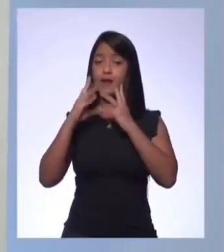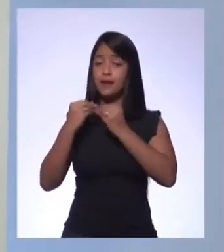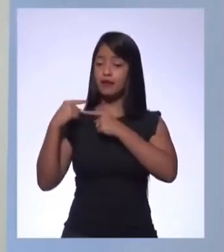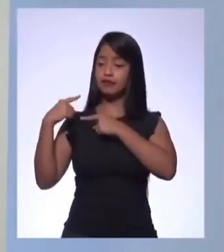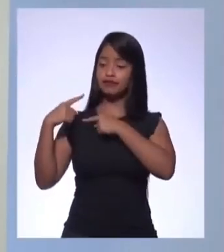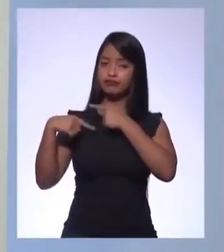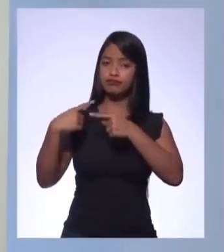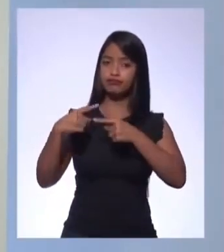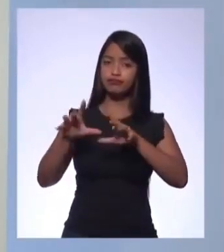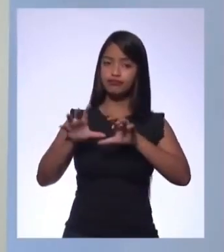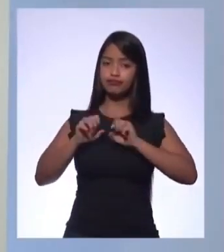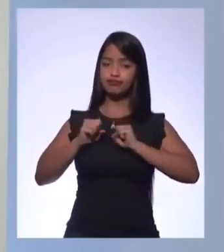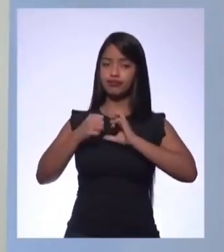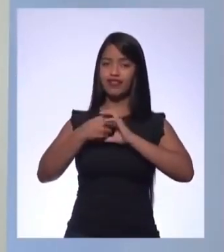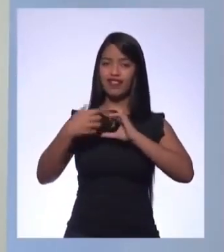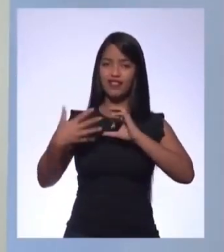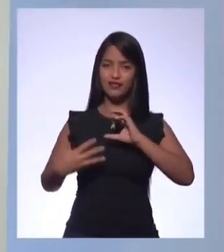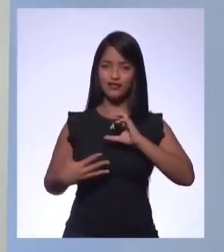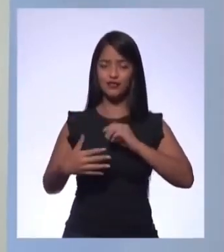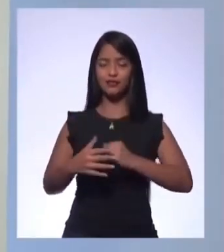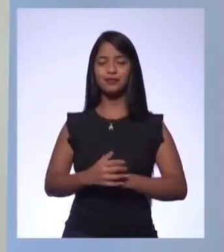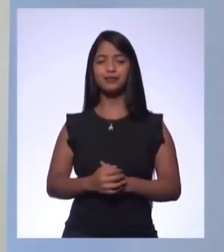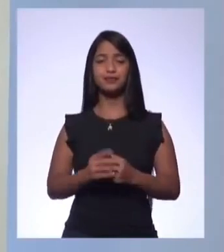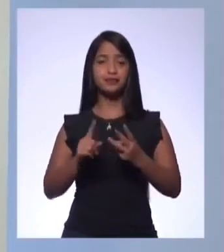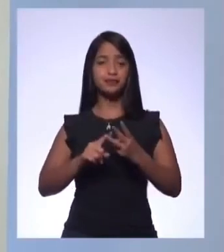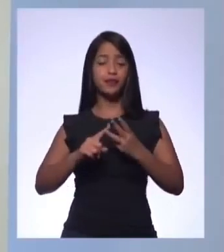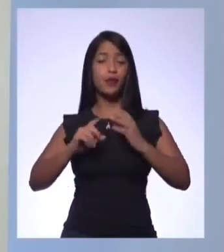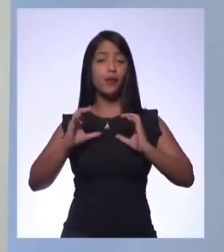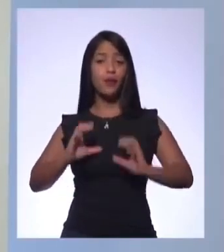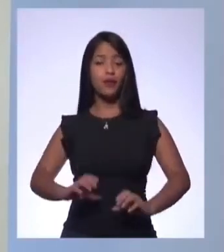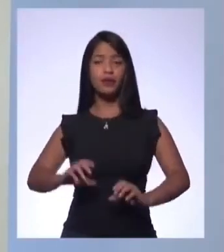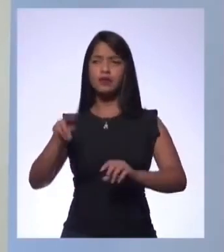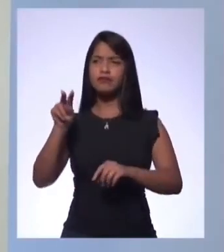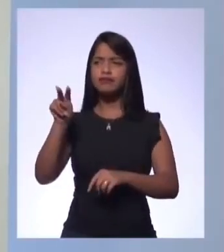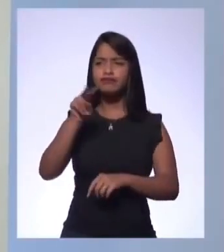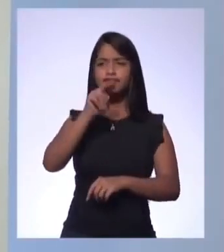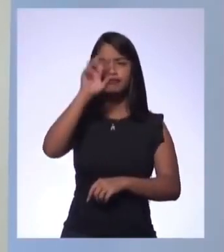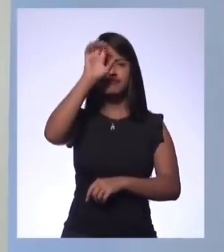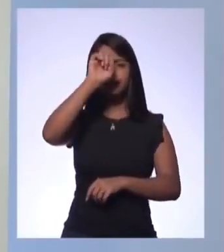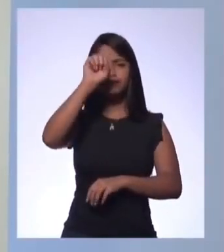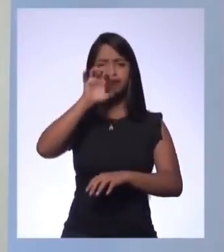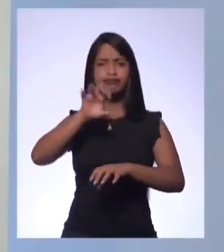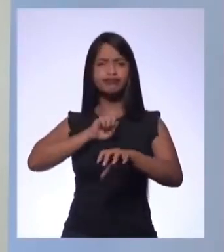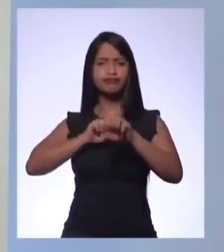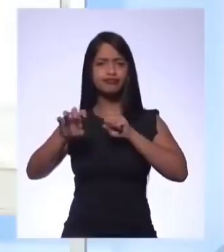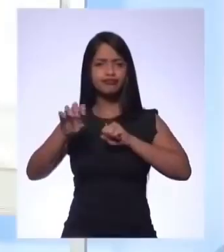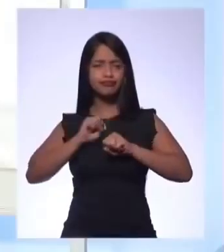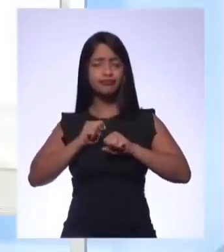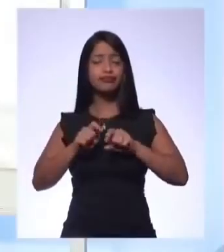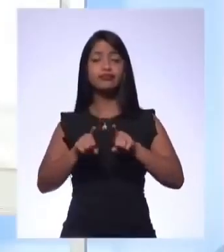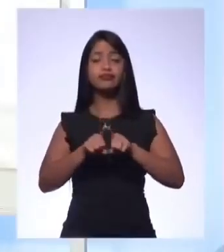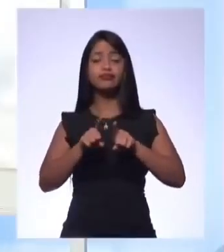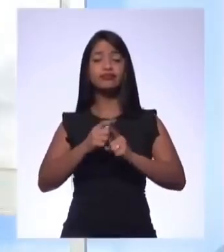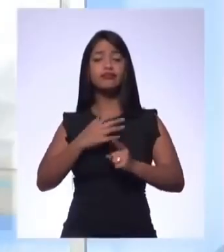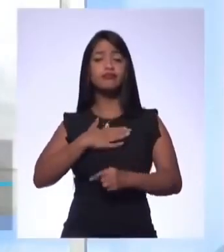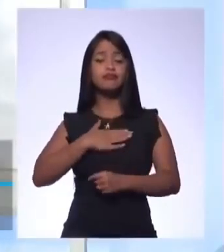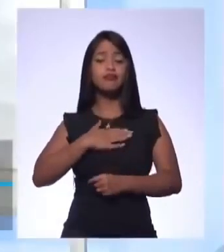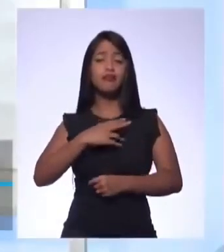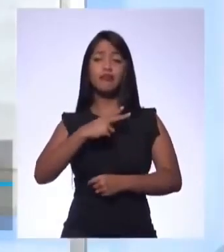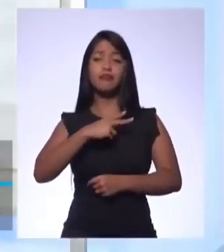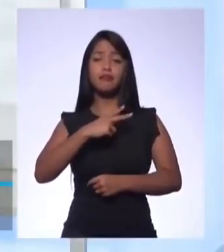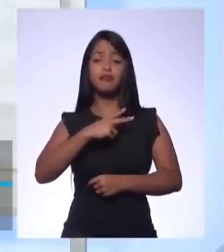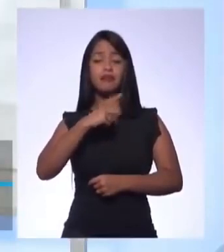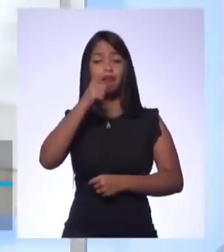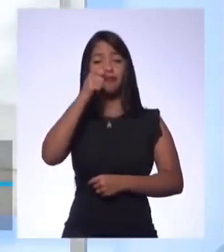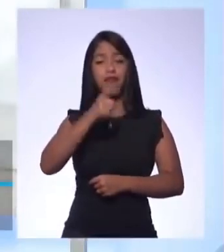Learned behaviors. Comportamentos aprendidos. E personal interests. Interesses pessoais. Agora, eu tenho uma